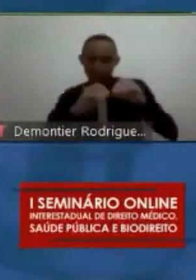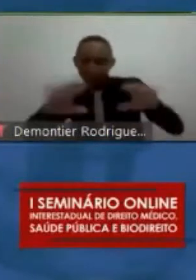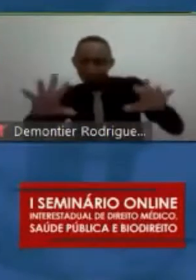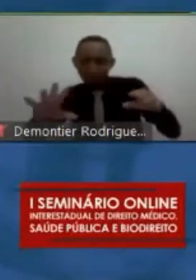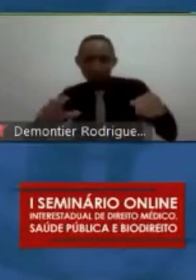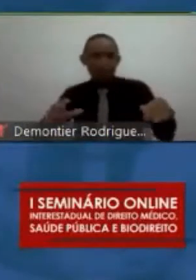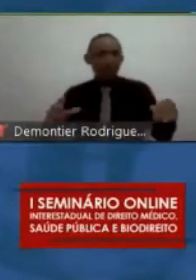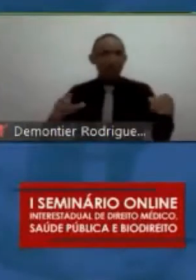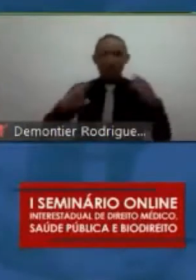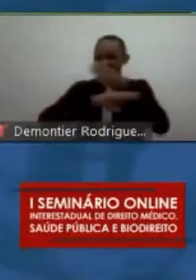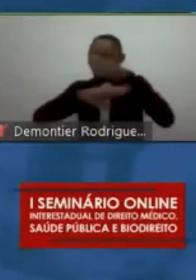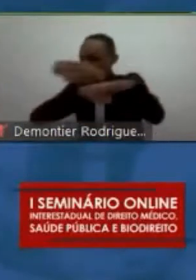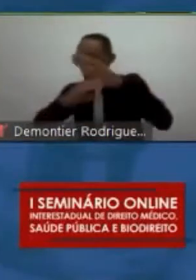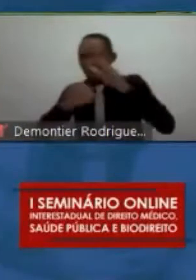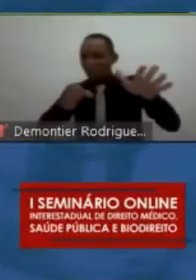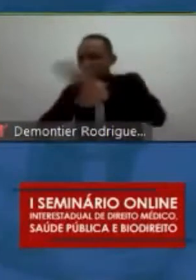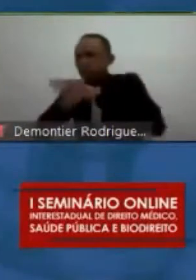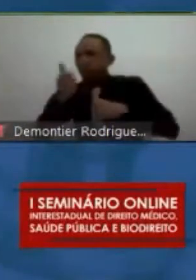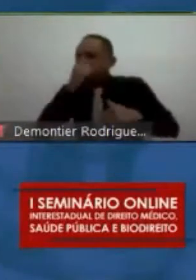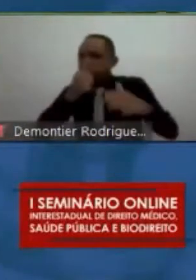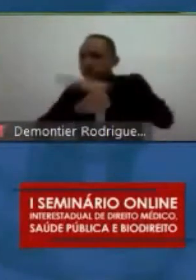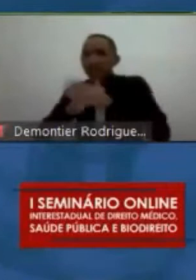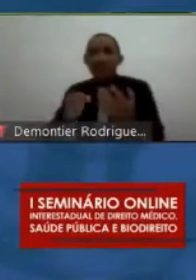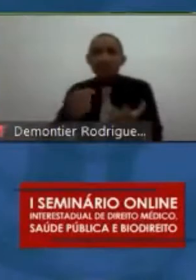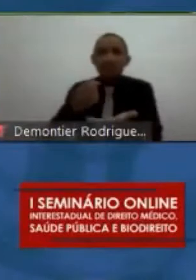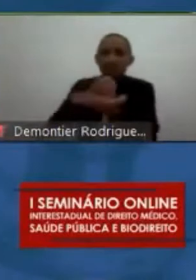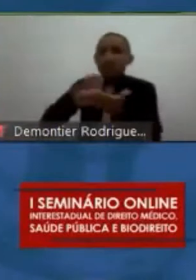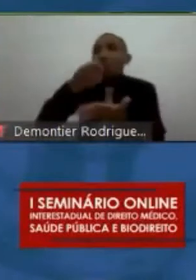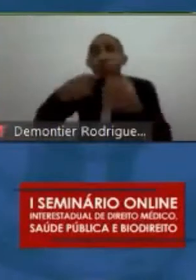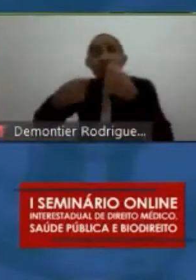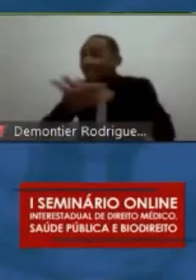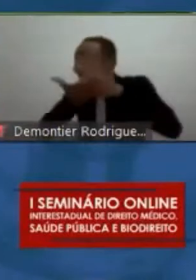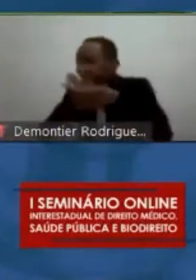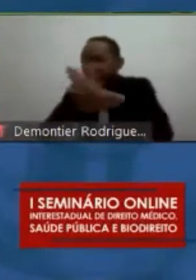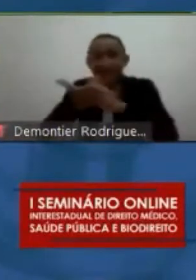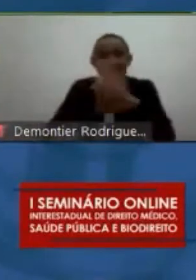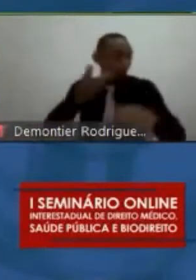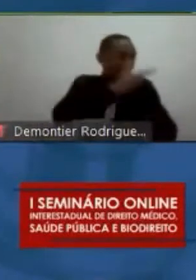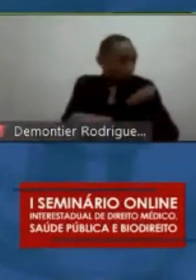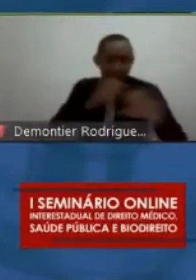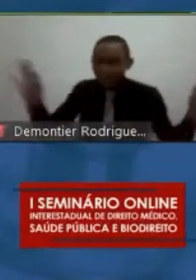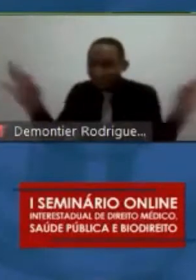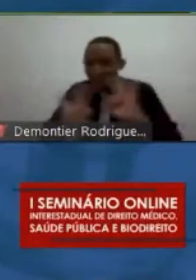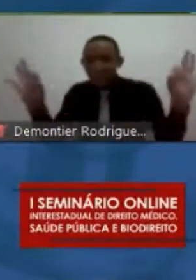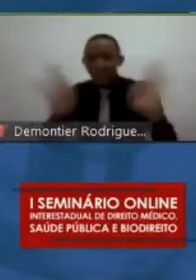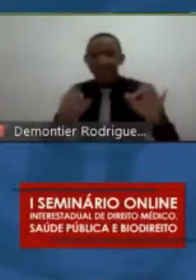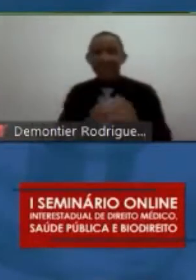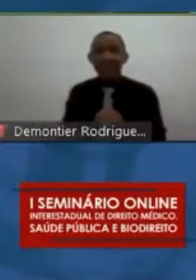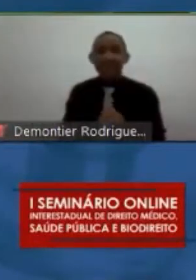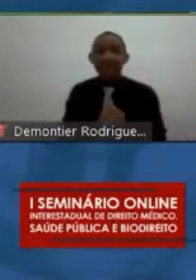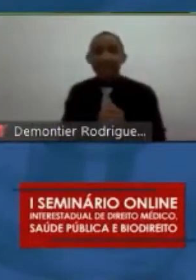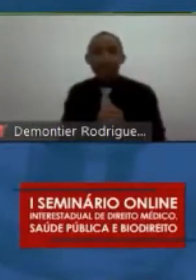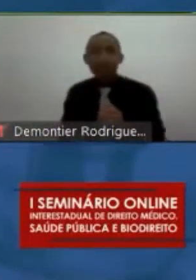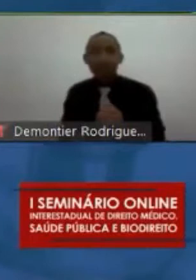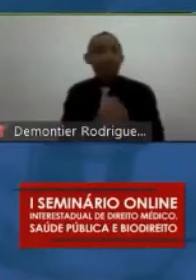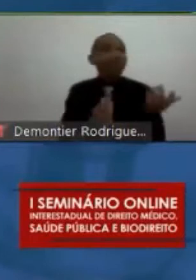de UTIs, a questão da falta de medicamentos efetivos, não termos vacinas, isso tudo, é o impacto sobre a questão dos